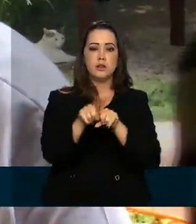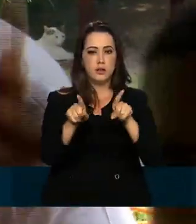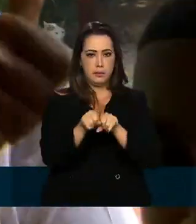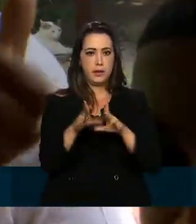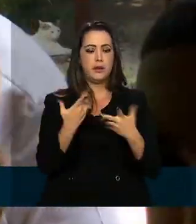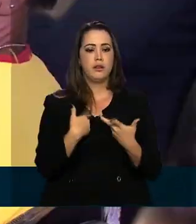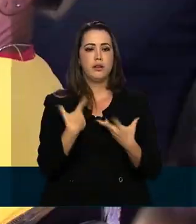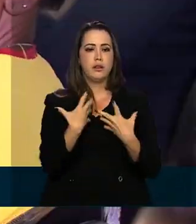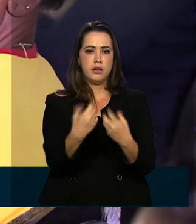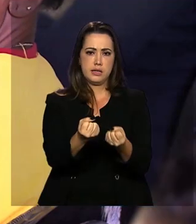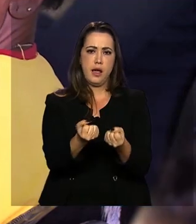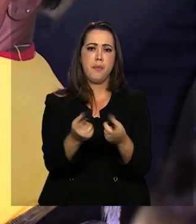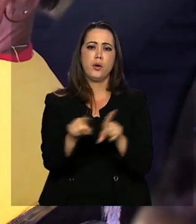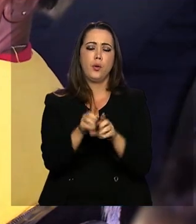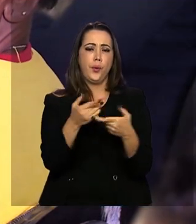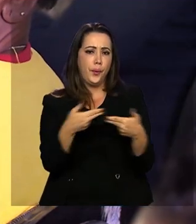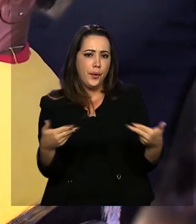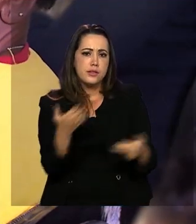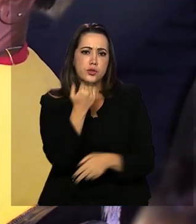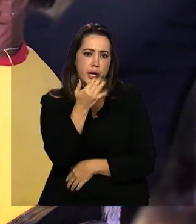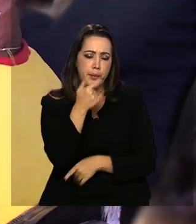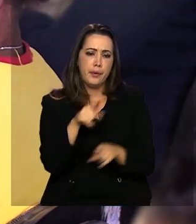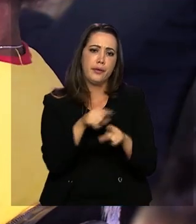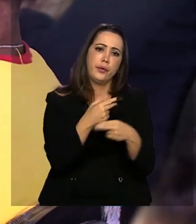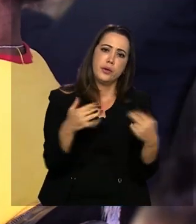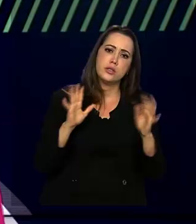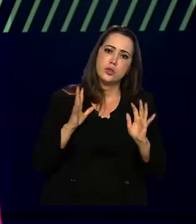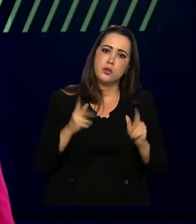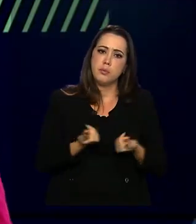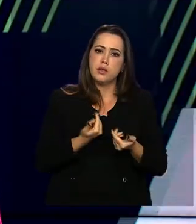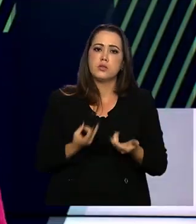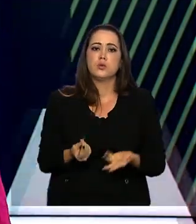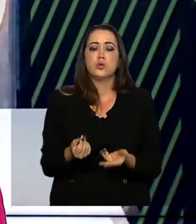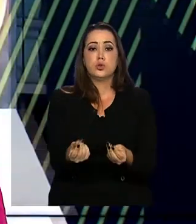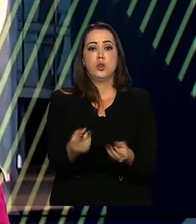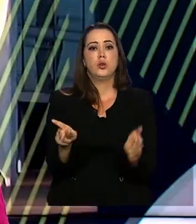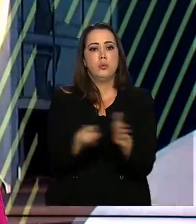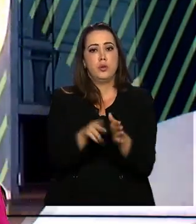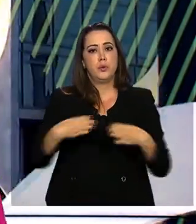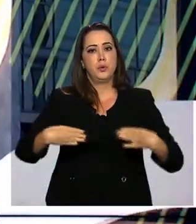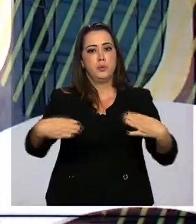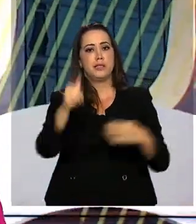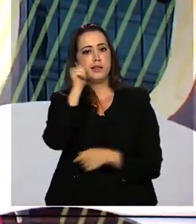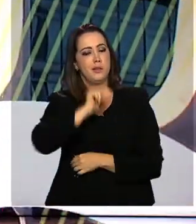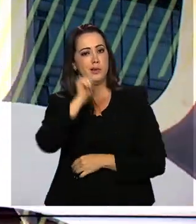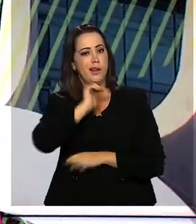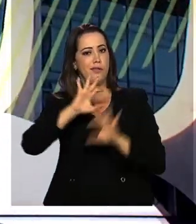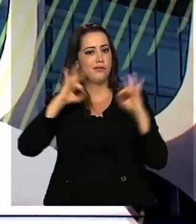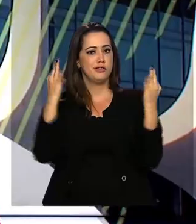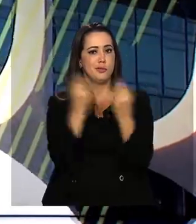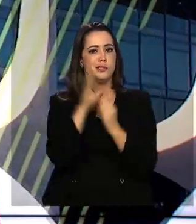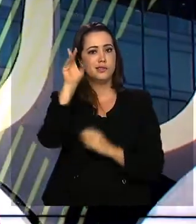recebendo doações de cestas de alimentos e produtos de limpeza com recursos do Ministério da Mulher,